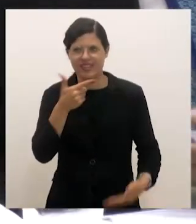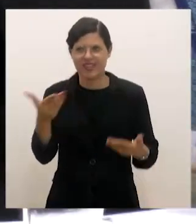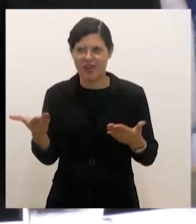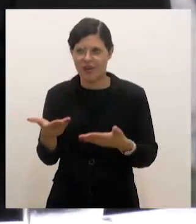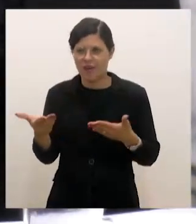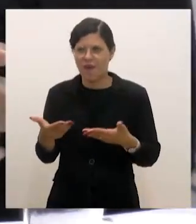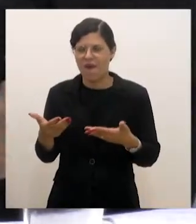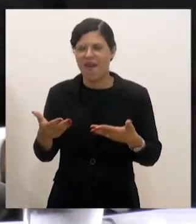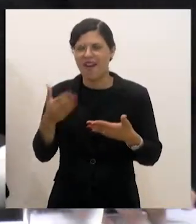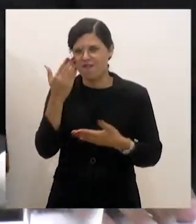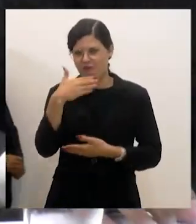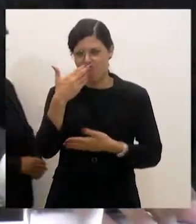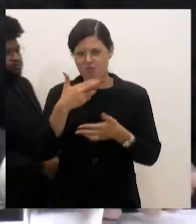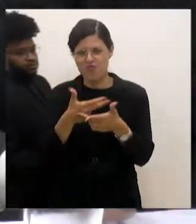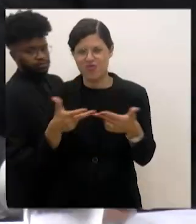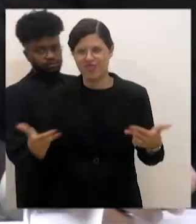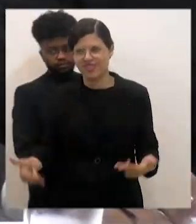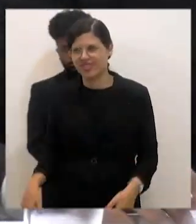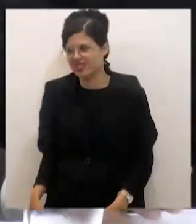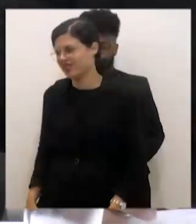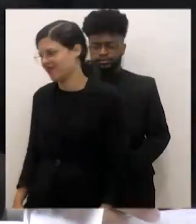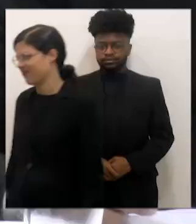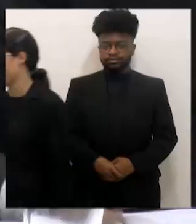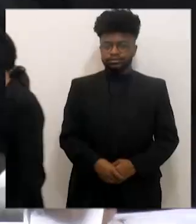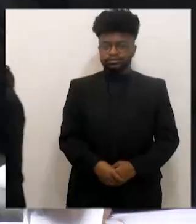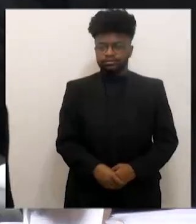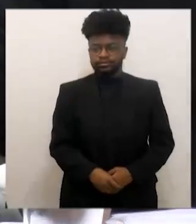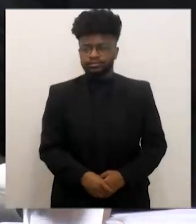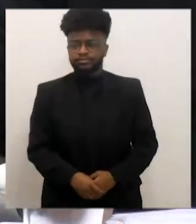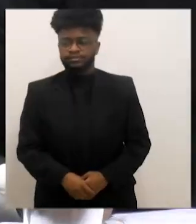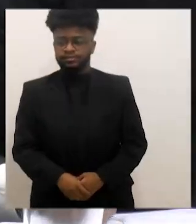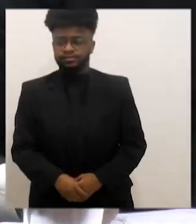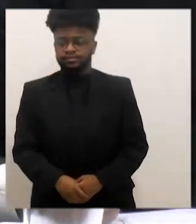sala de fruta e pão de queijo, né? E suco. E suco. Parabéns.